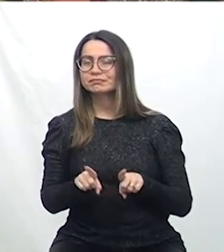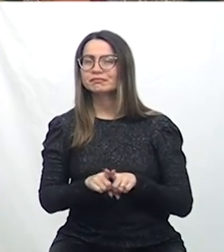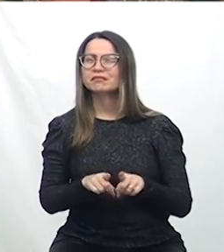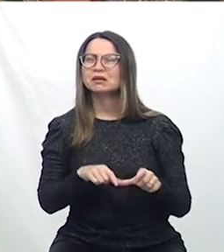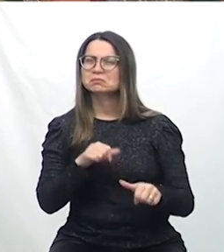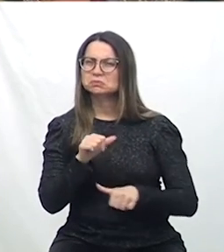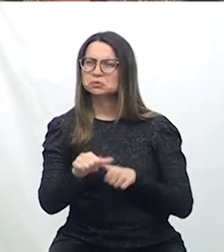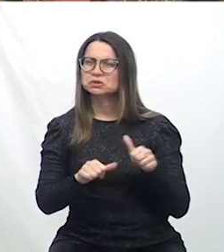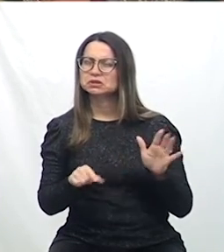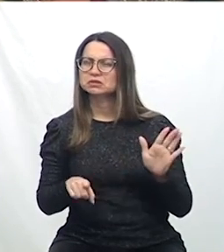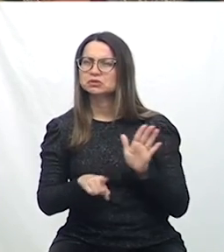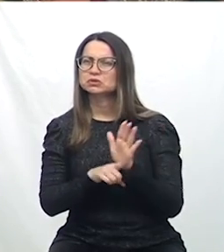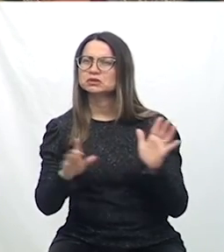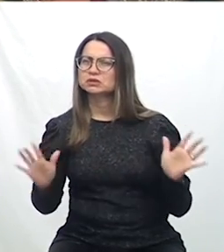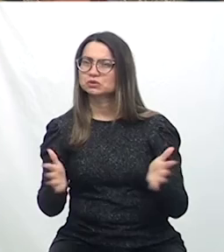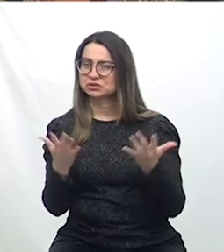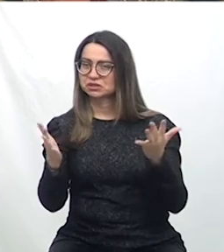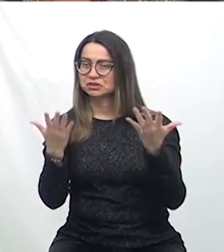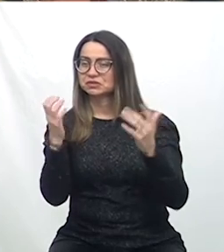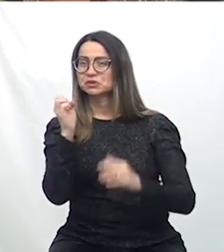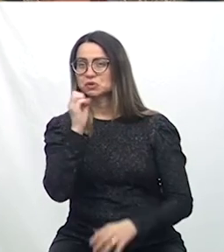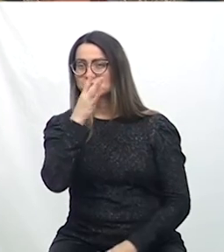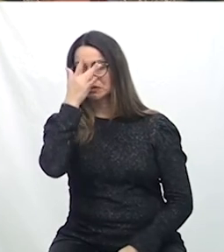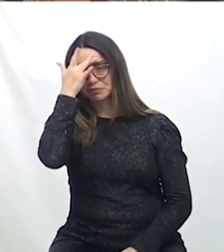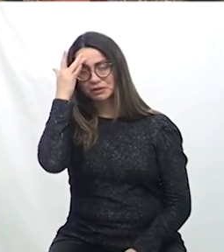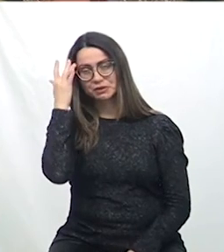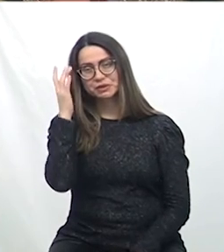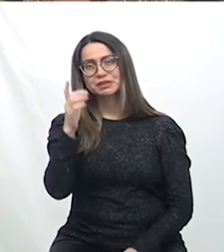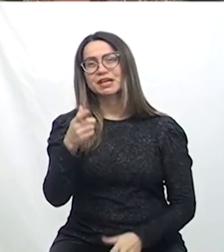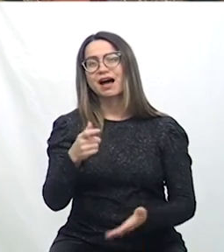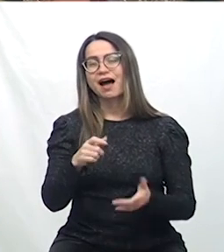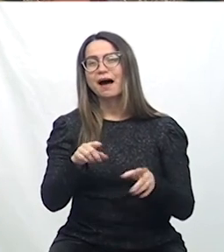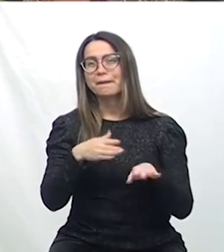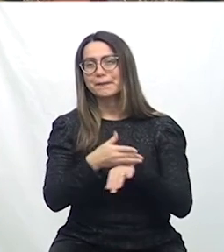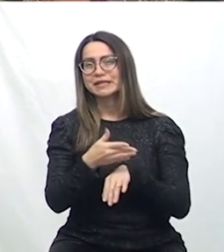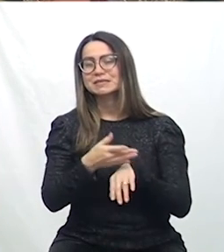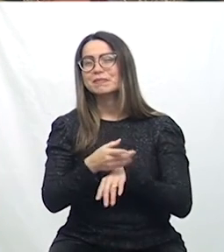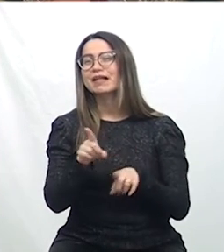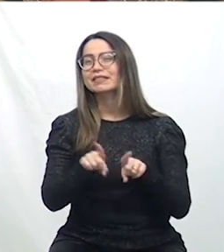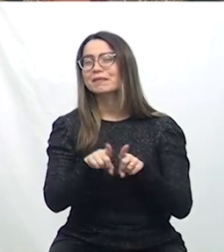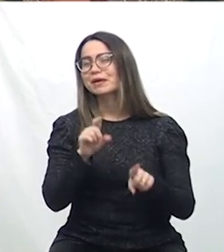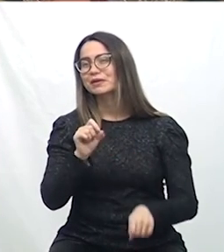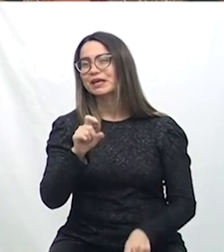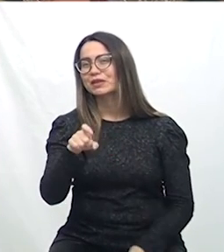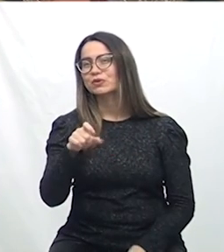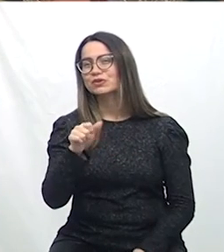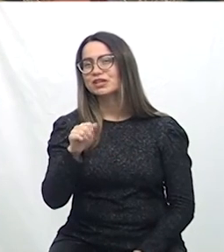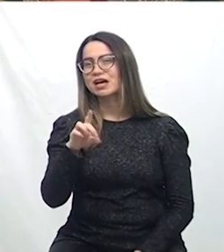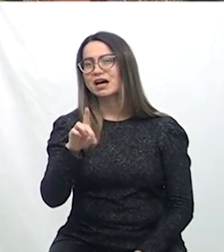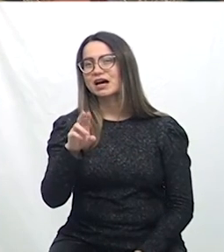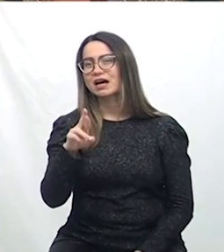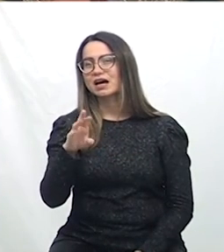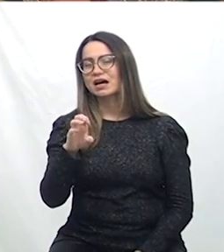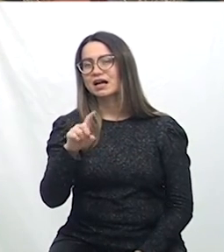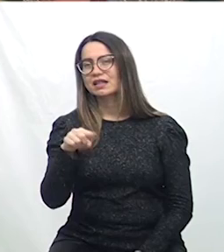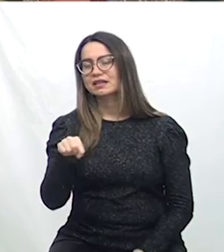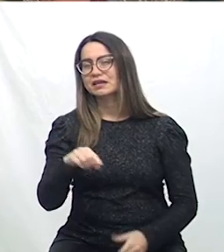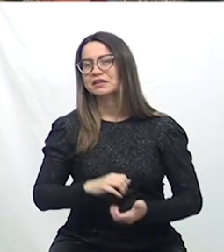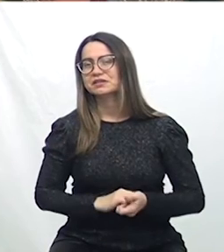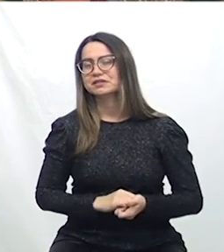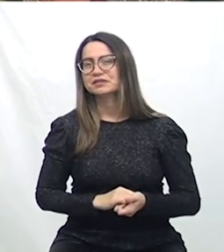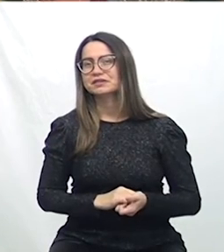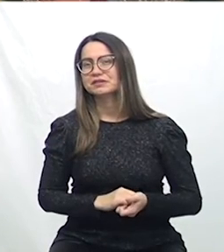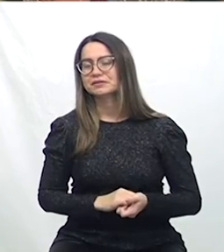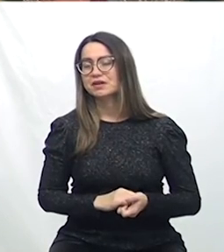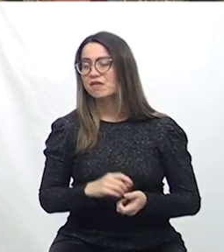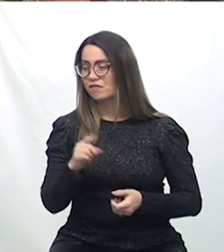e ajudando também a incentivar novos enxadristas no nosso município. Porque além de atleta da Fundação Municipal de Esportes, ela